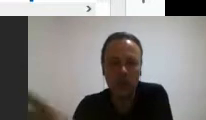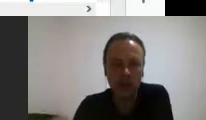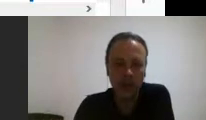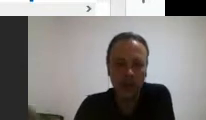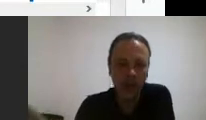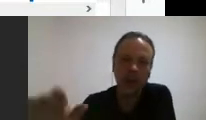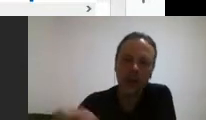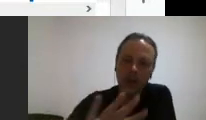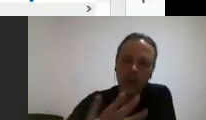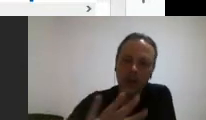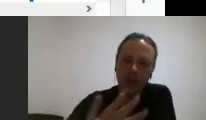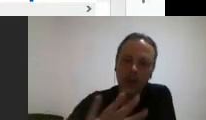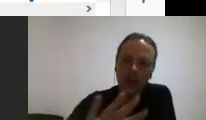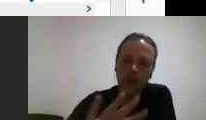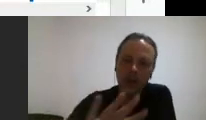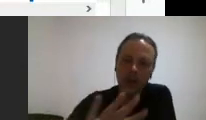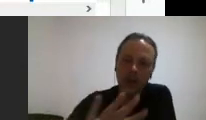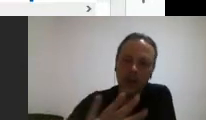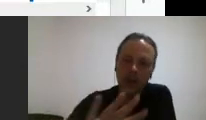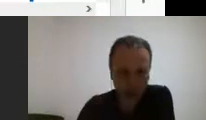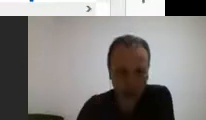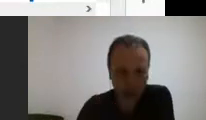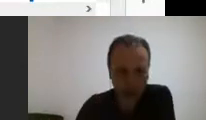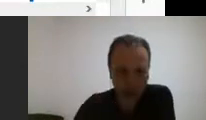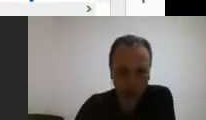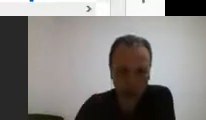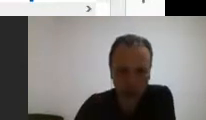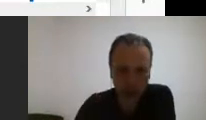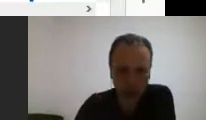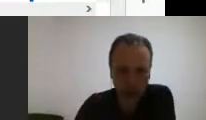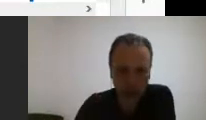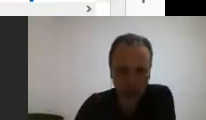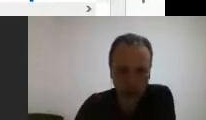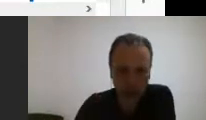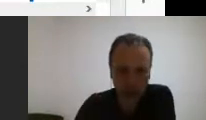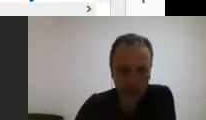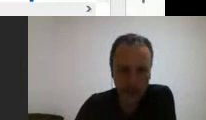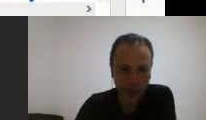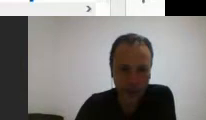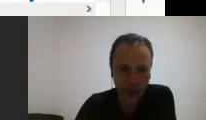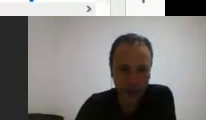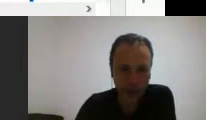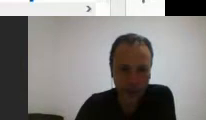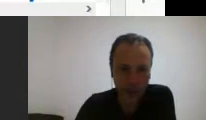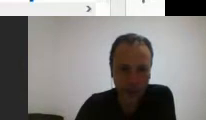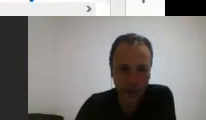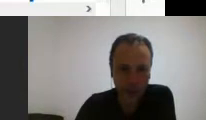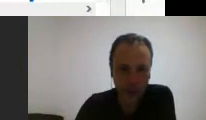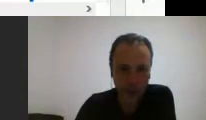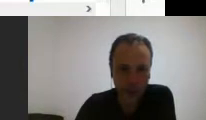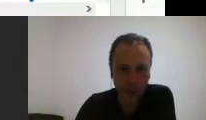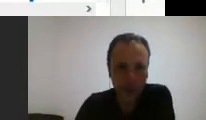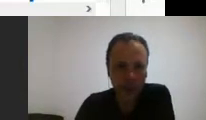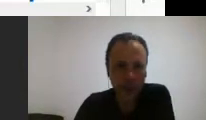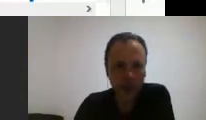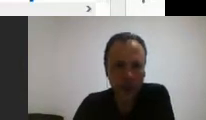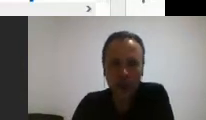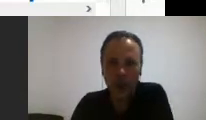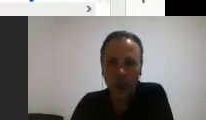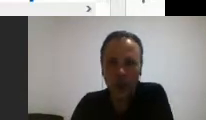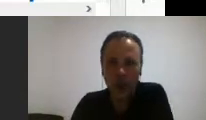char, o que é varchar, mas caractere, vamos associar isso, tá? Char de caractere, porque não é número,